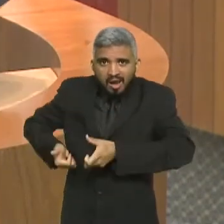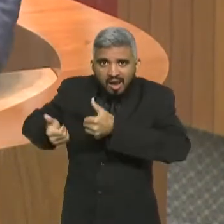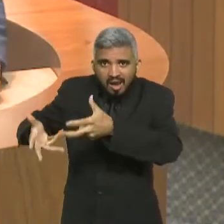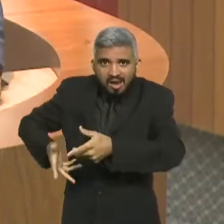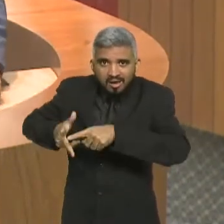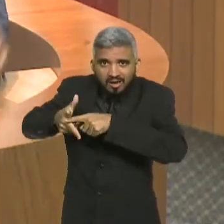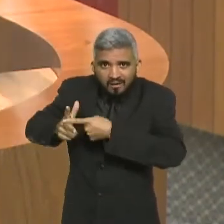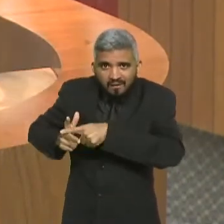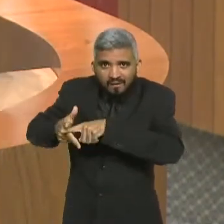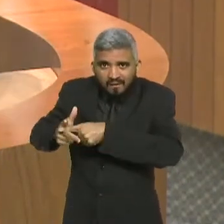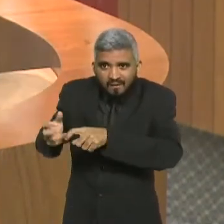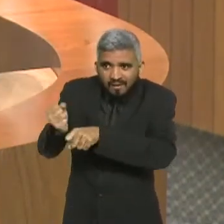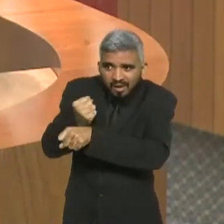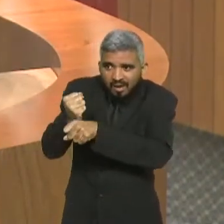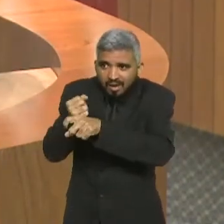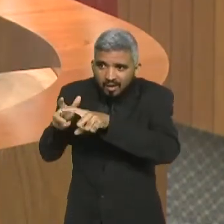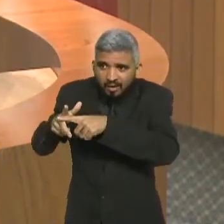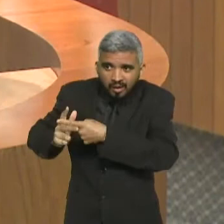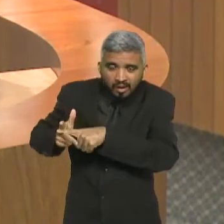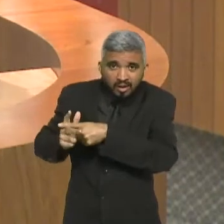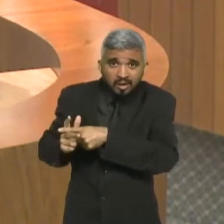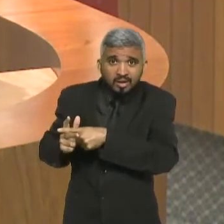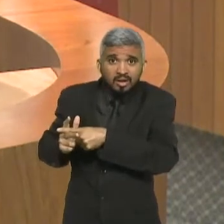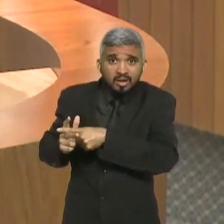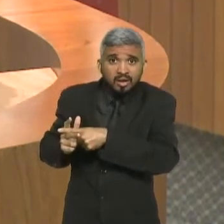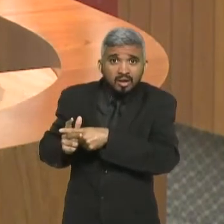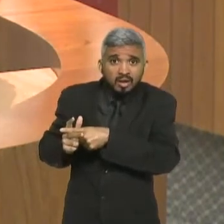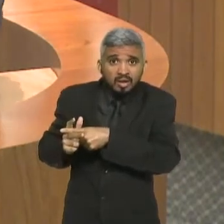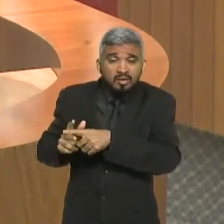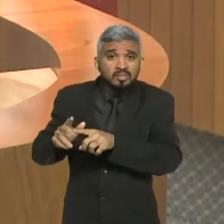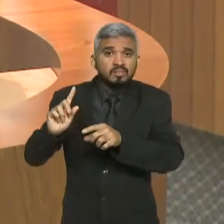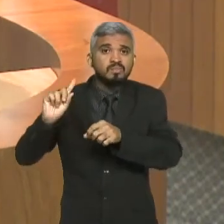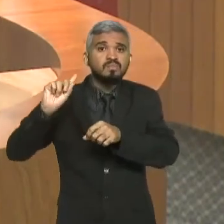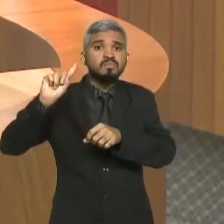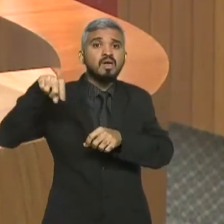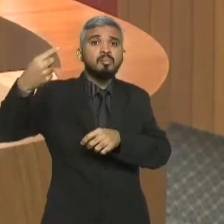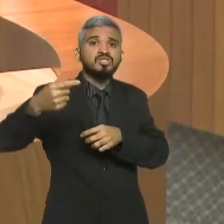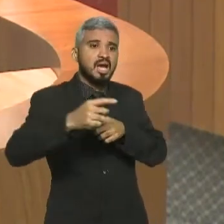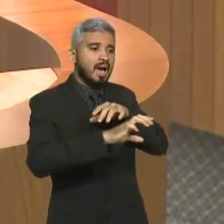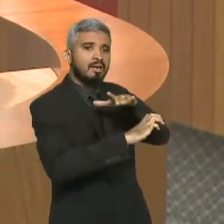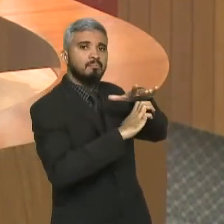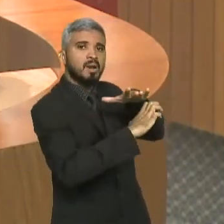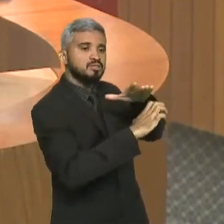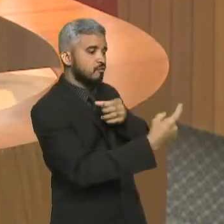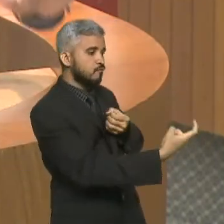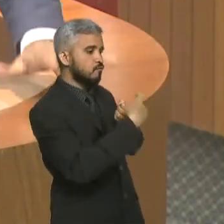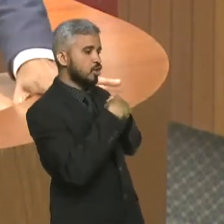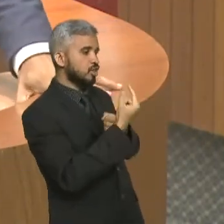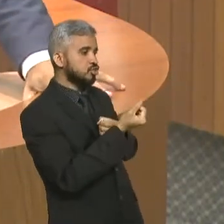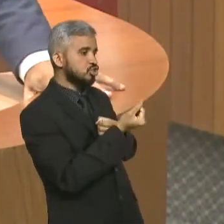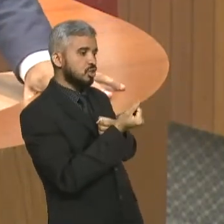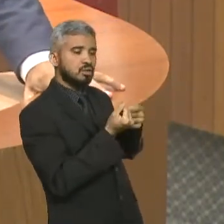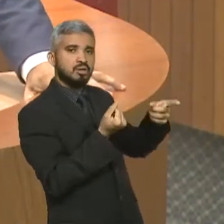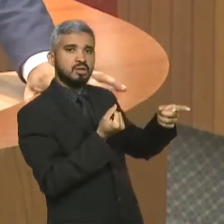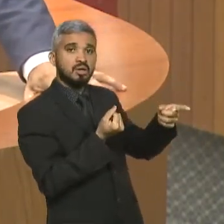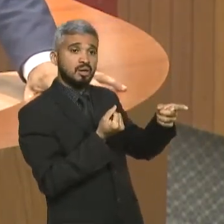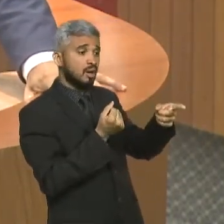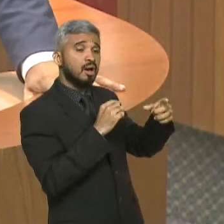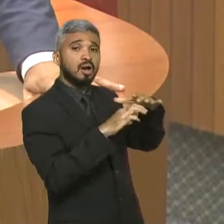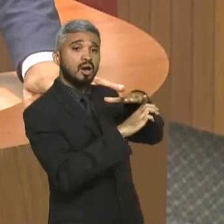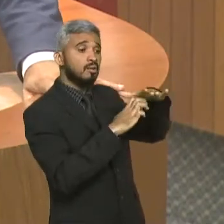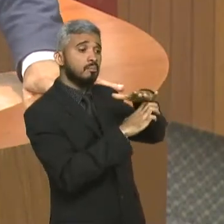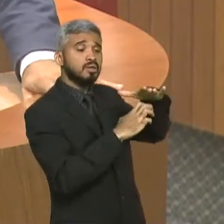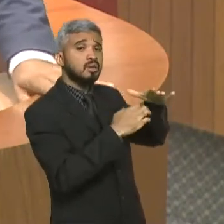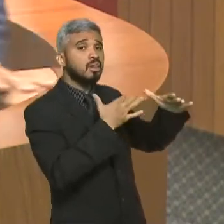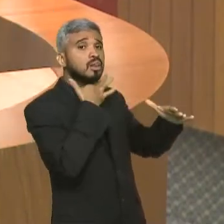dos fés, vai querer o dinheiro de volta da empresa, a empresa não vai ter condições, vai confiscar. Toma o bem